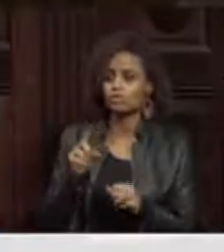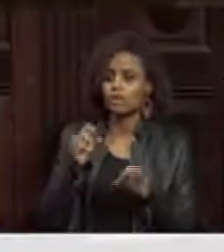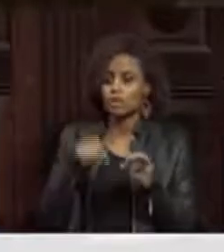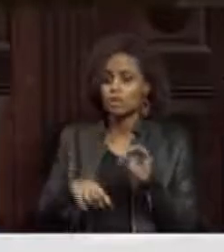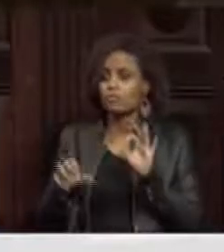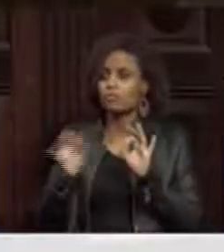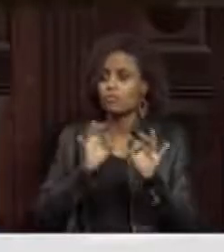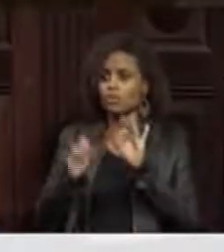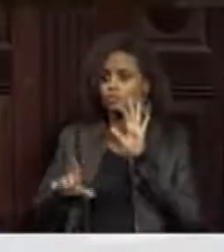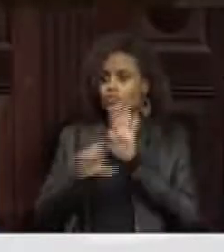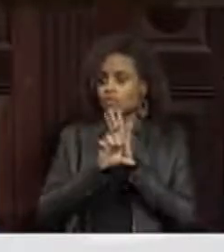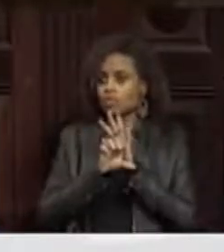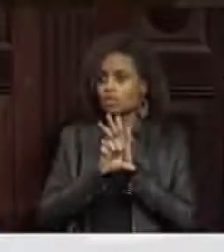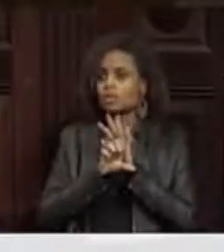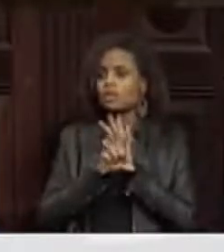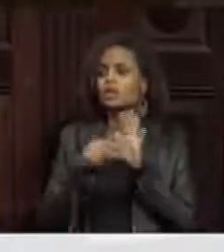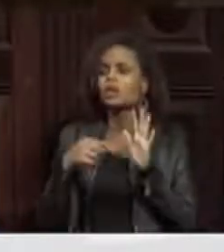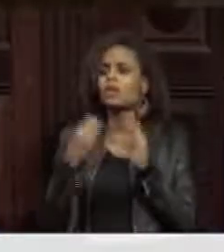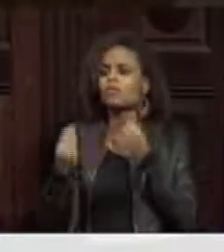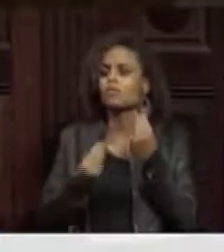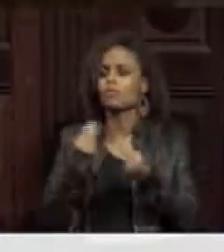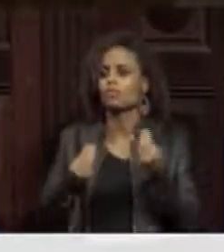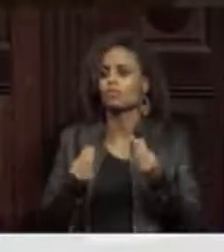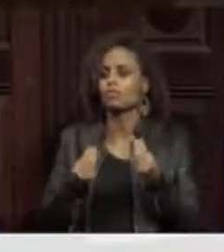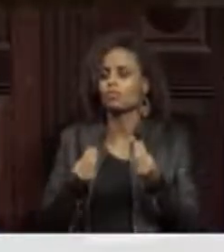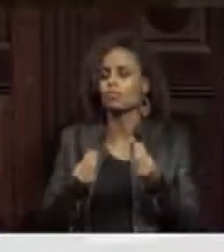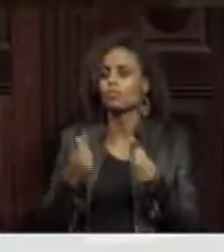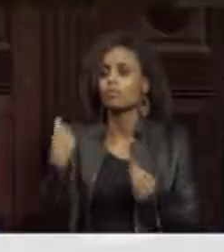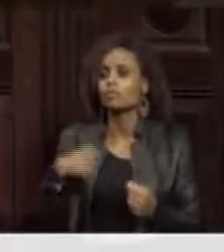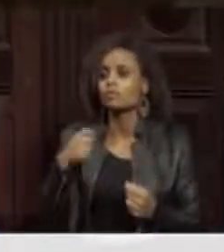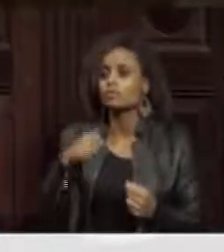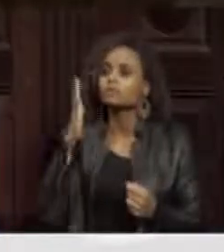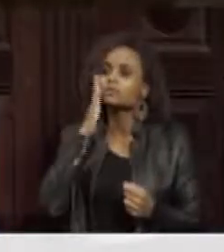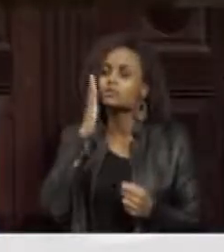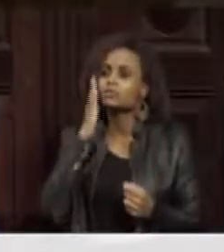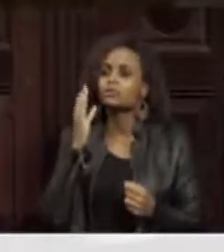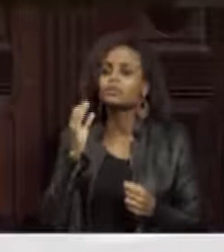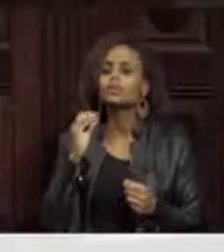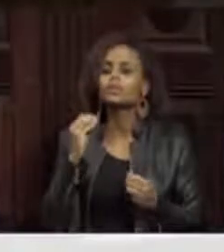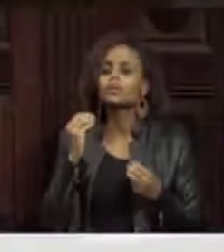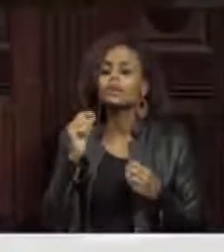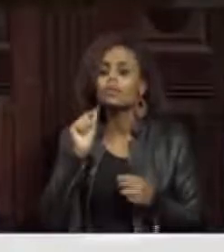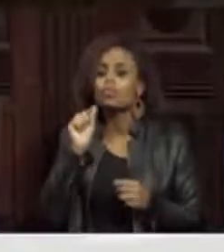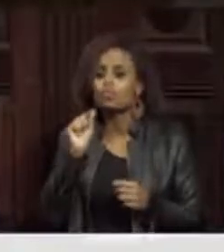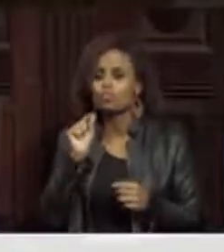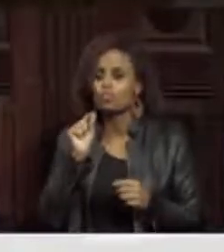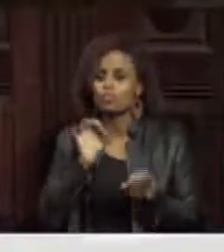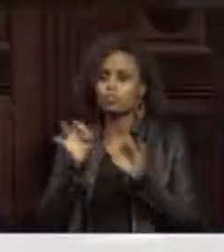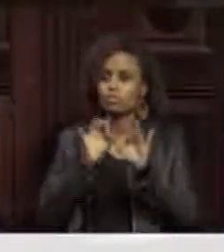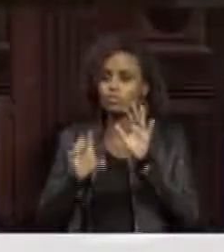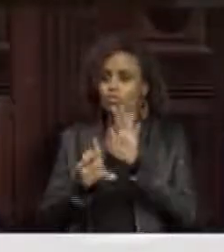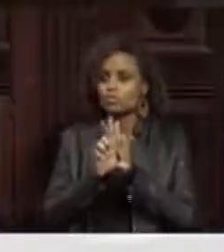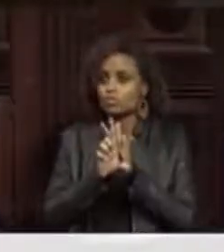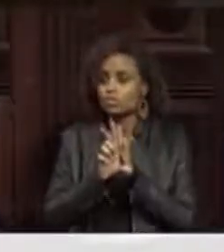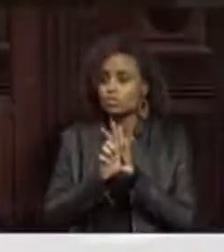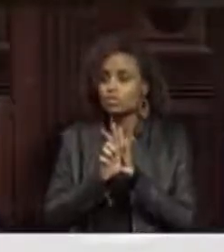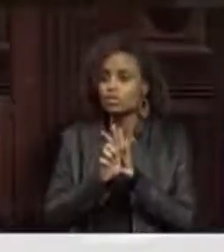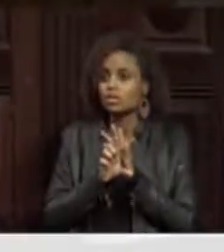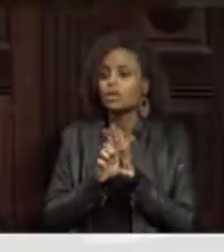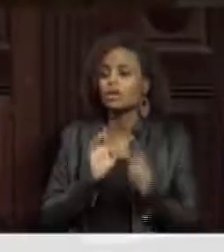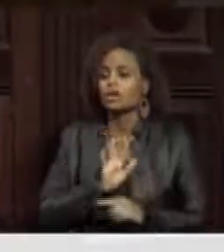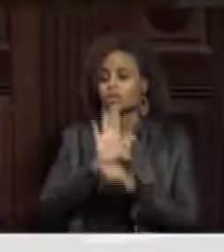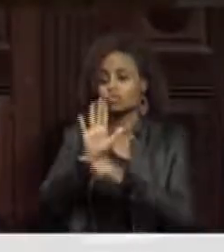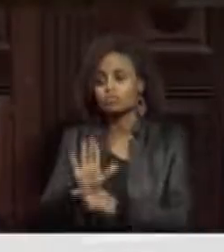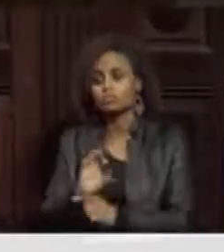tenhamos consciência do que esse projeto quer fazer aqui no Estado do Rio de